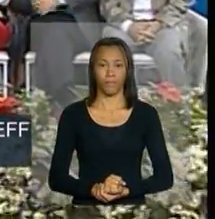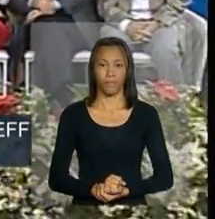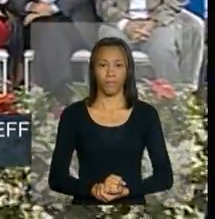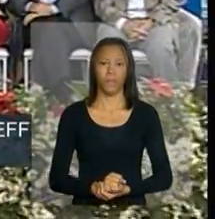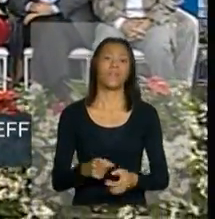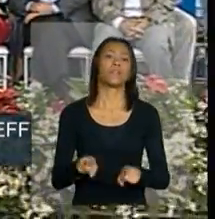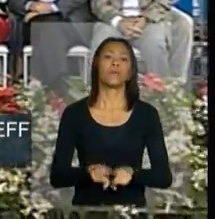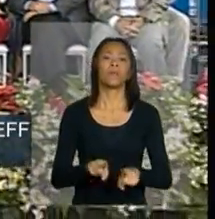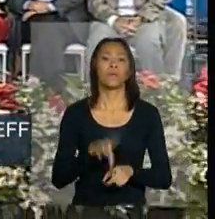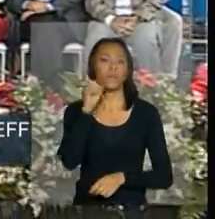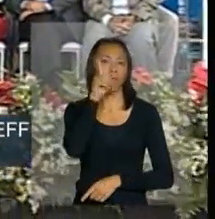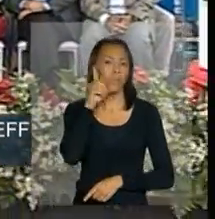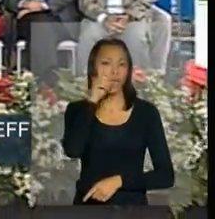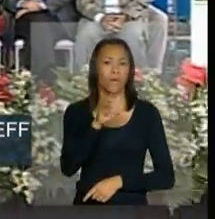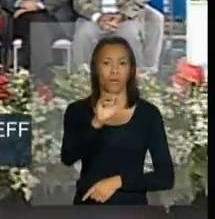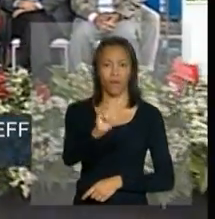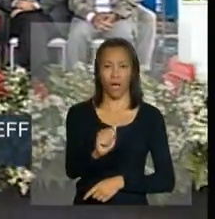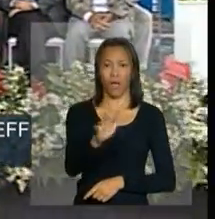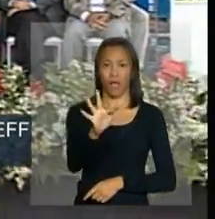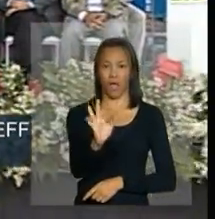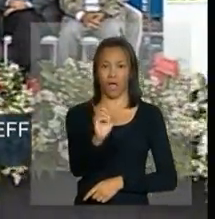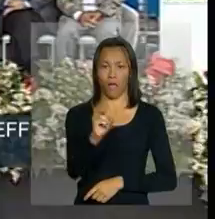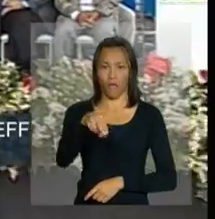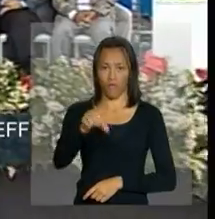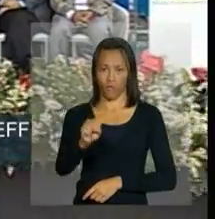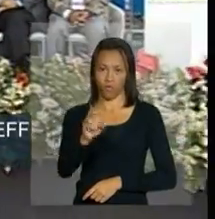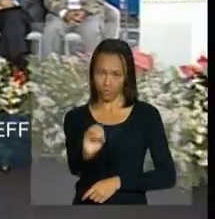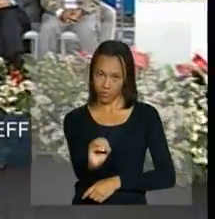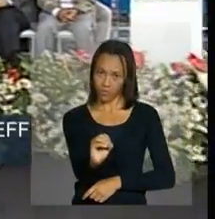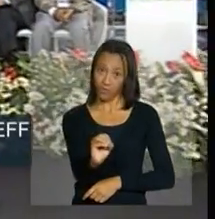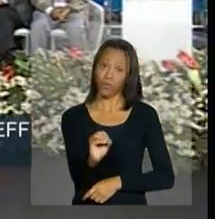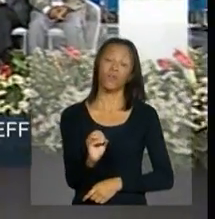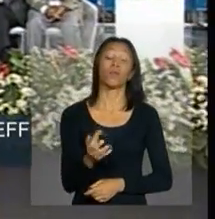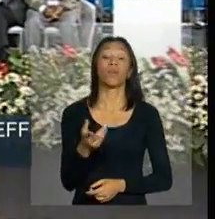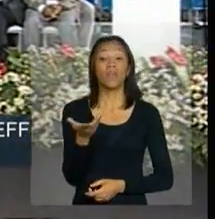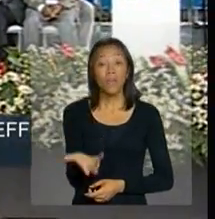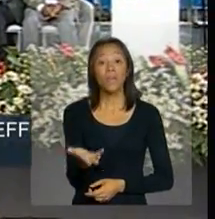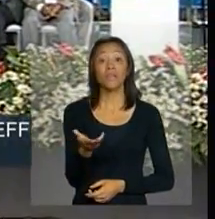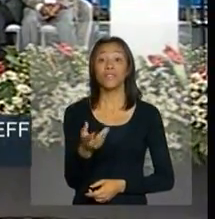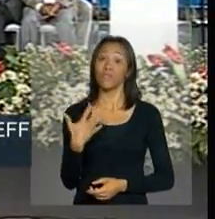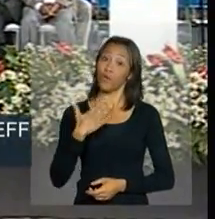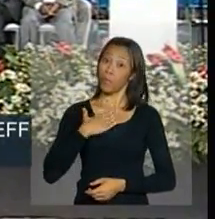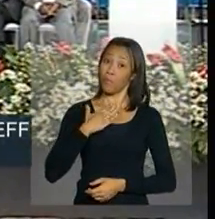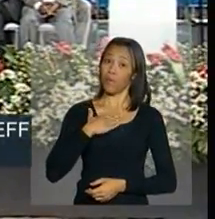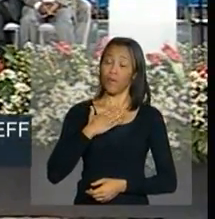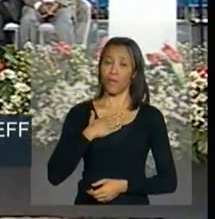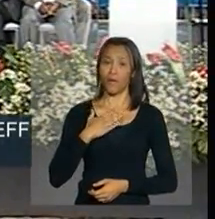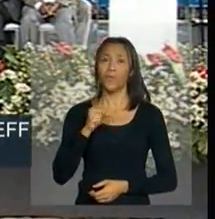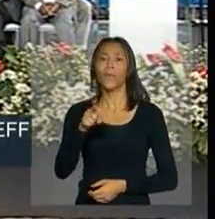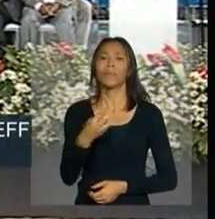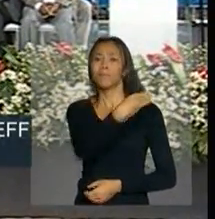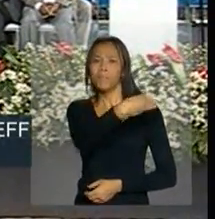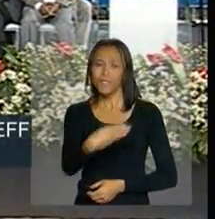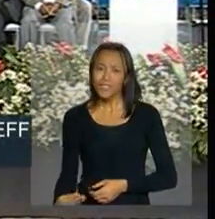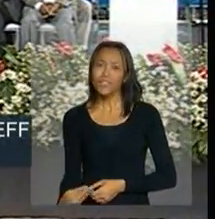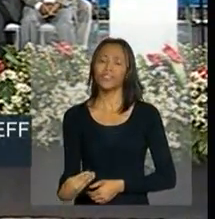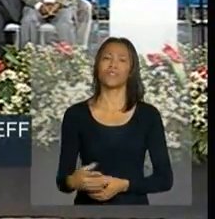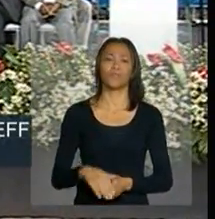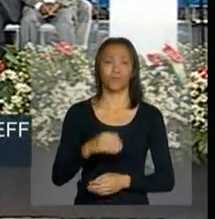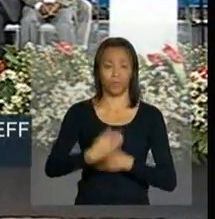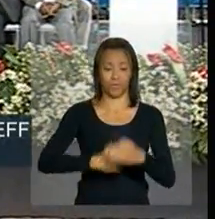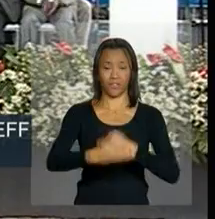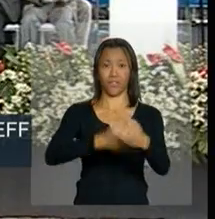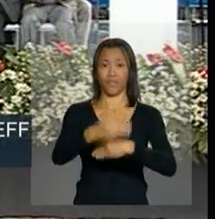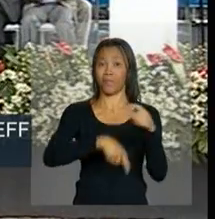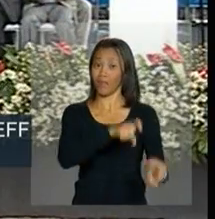o deputado Afonso Florens, que foi meu ministro do Desenvolvimento Agrário, a quem